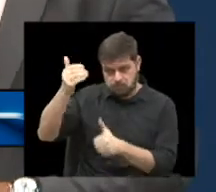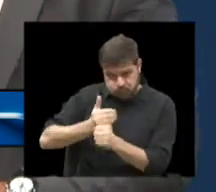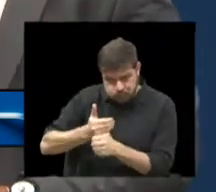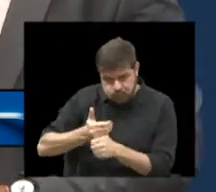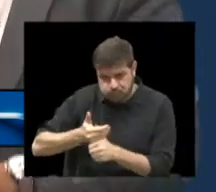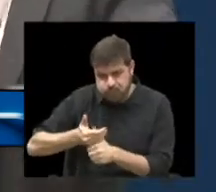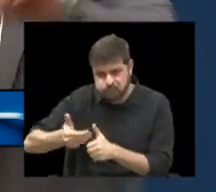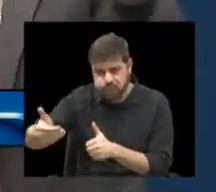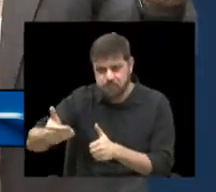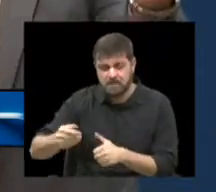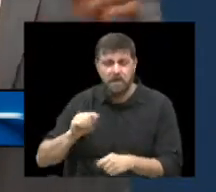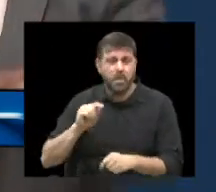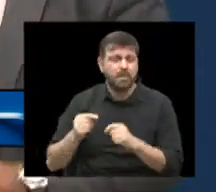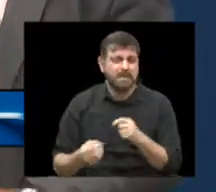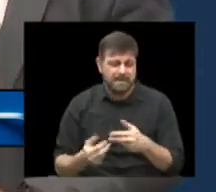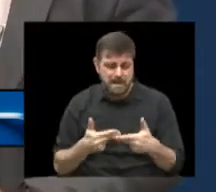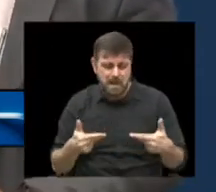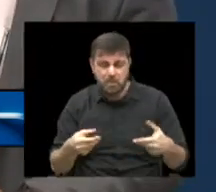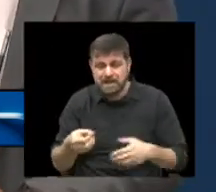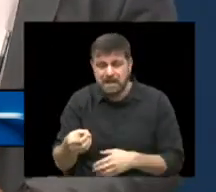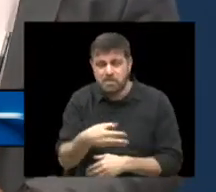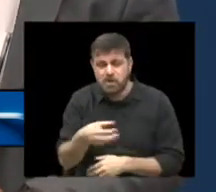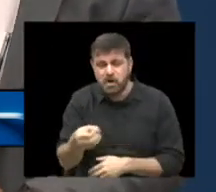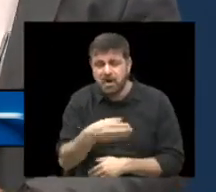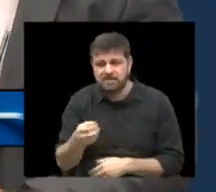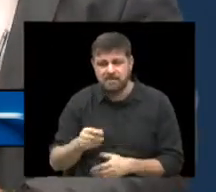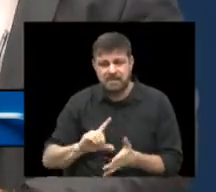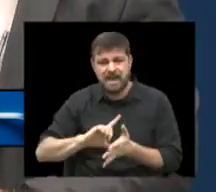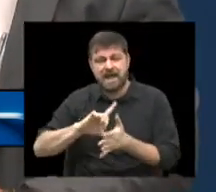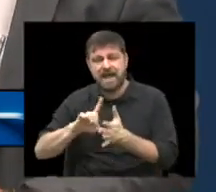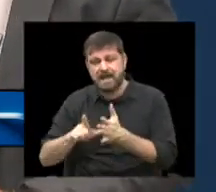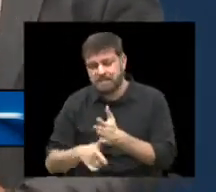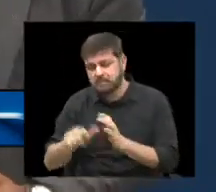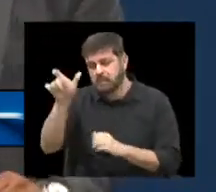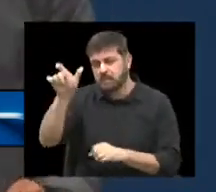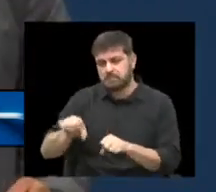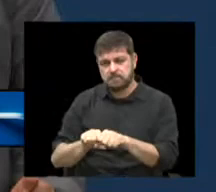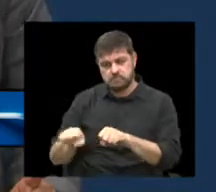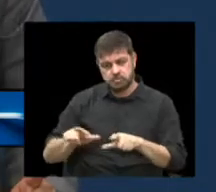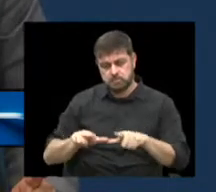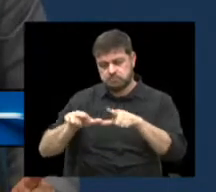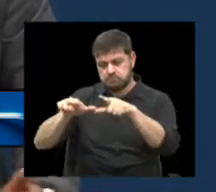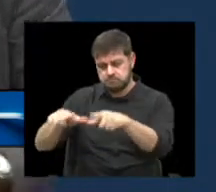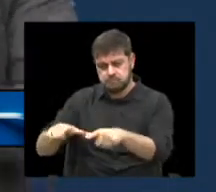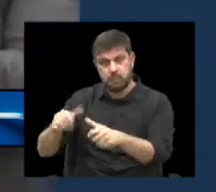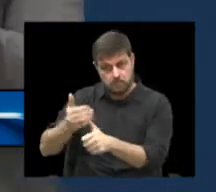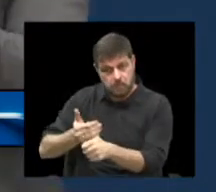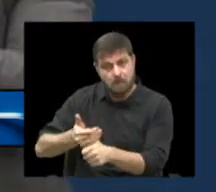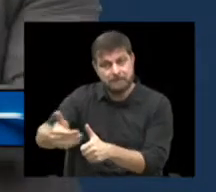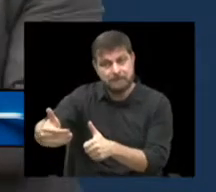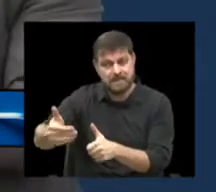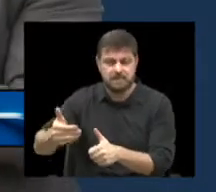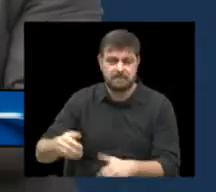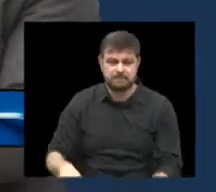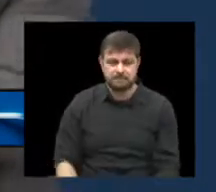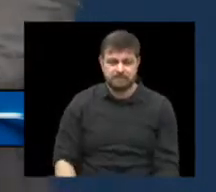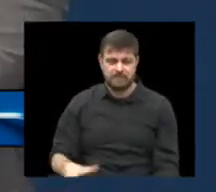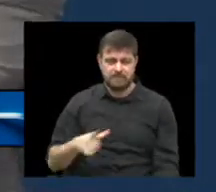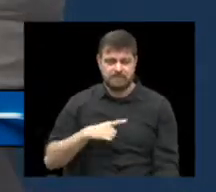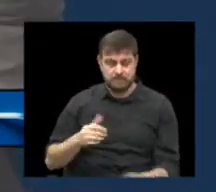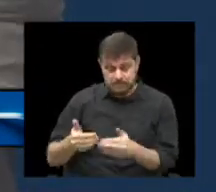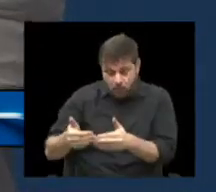E aqueles fatos novos são depois da diplomação da parte. Então, o que acontece? Ficou